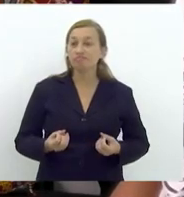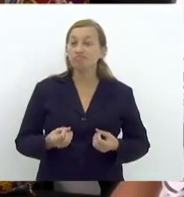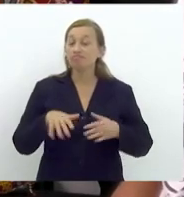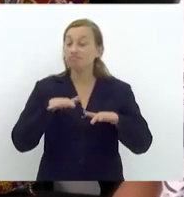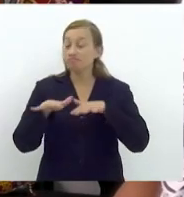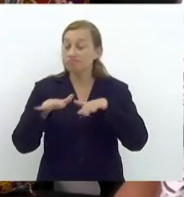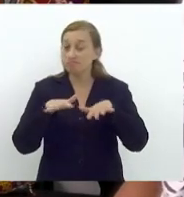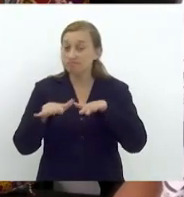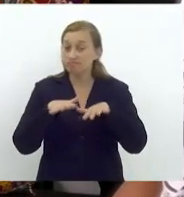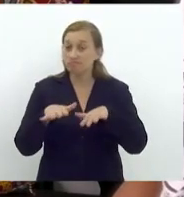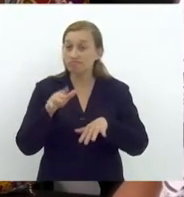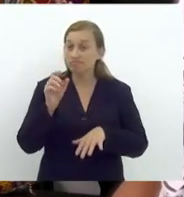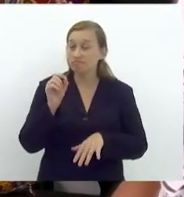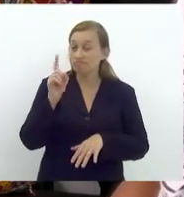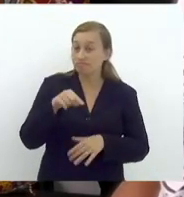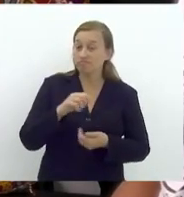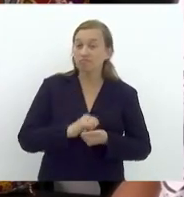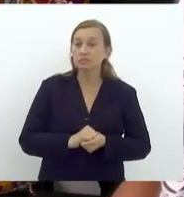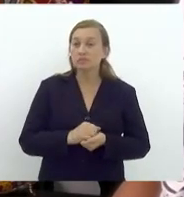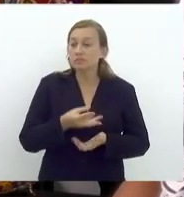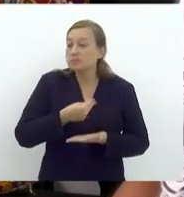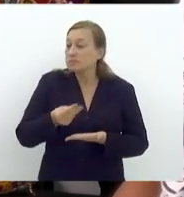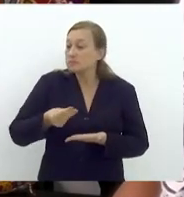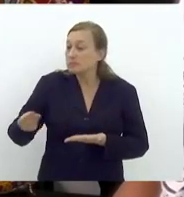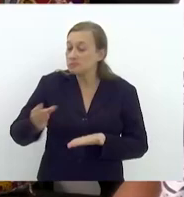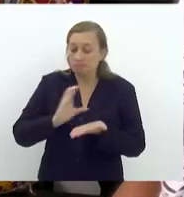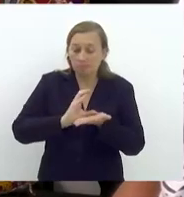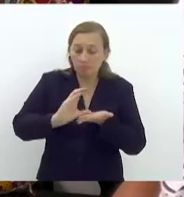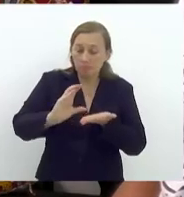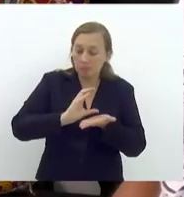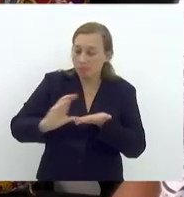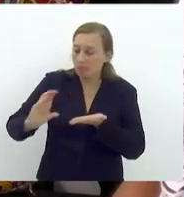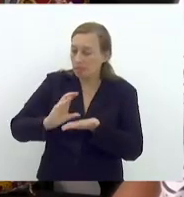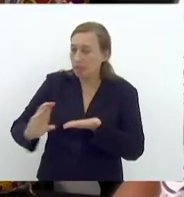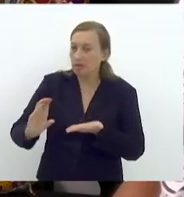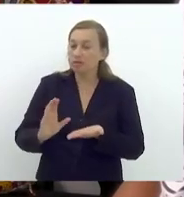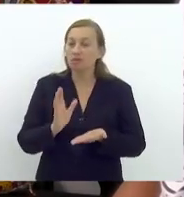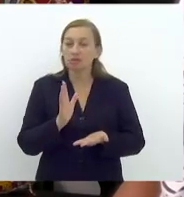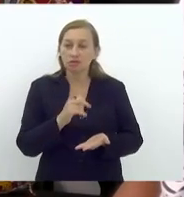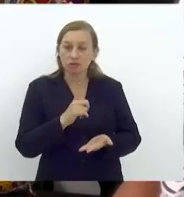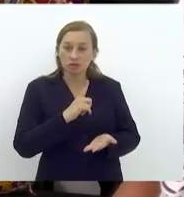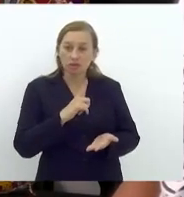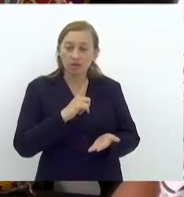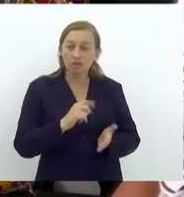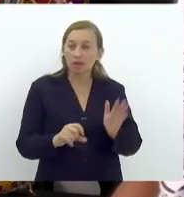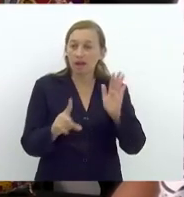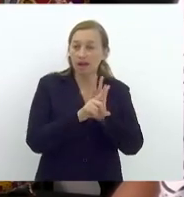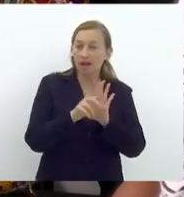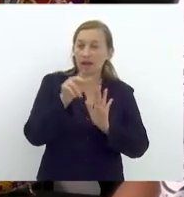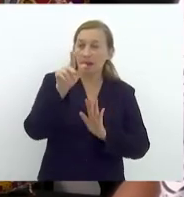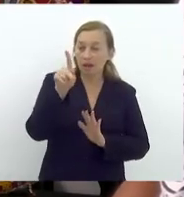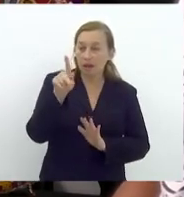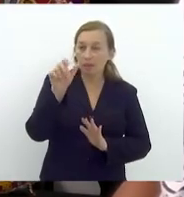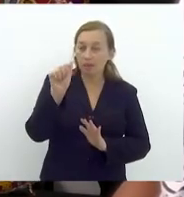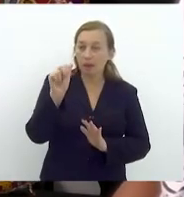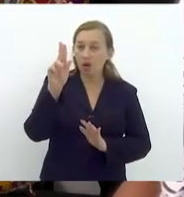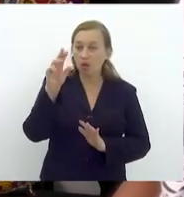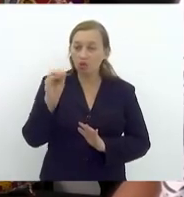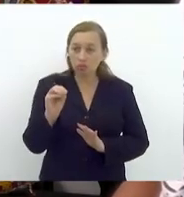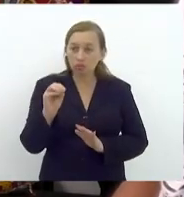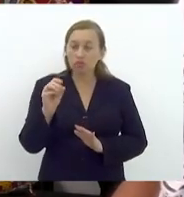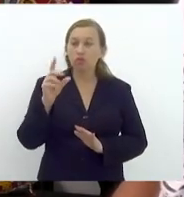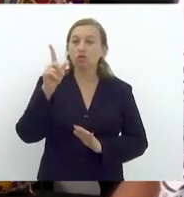que é a distribuição de recursos a maior que já houve né pelas leis Paulo Gustavo e aud Blanc que foram